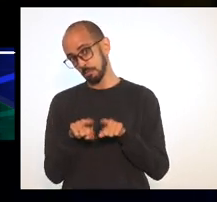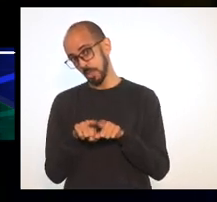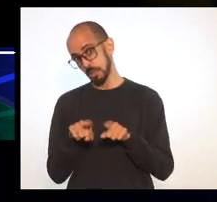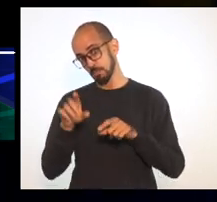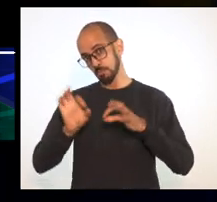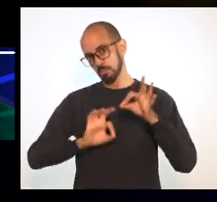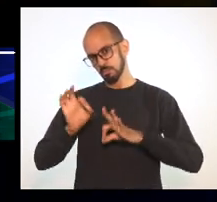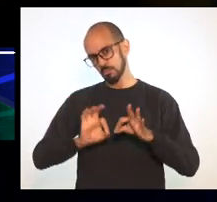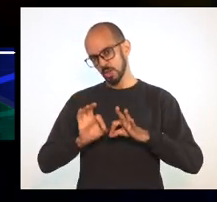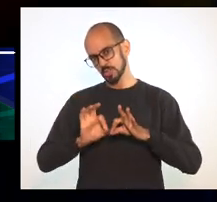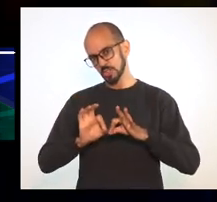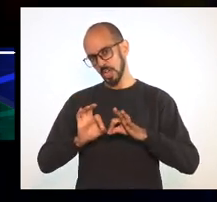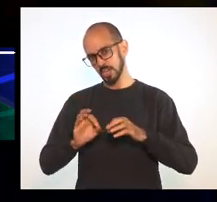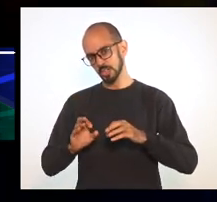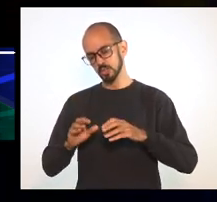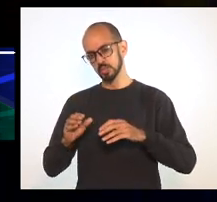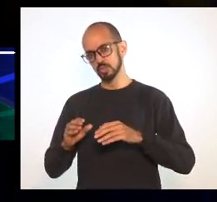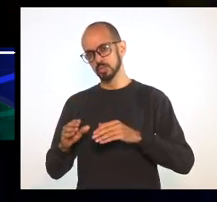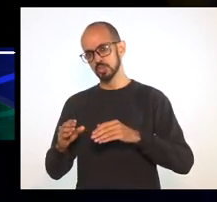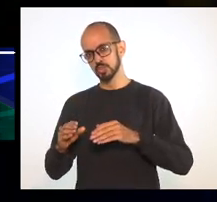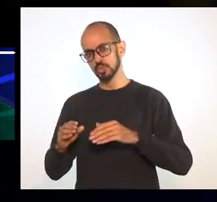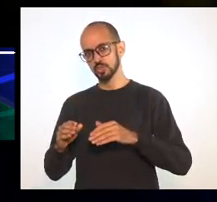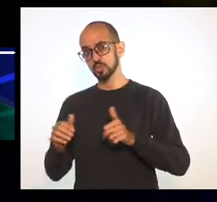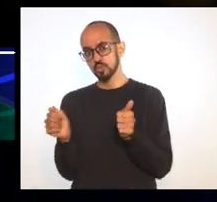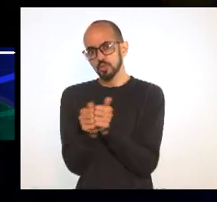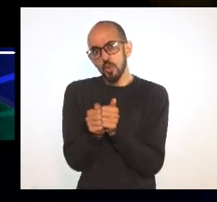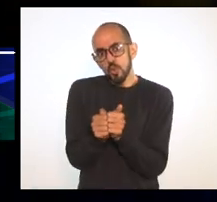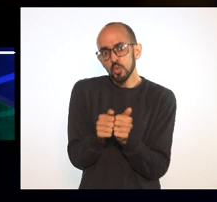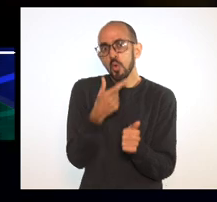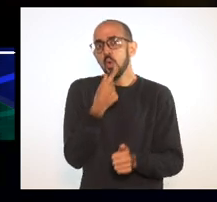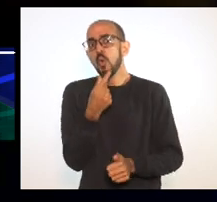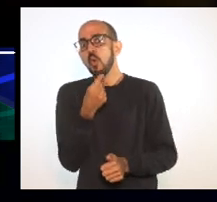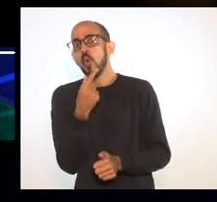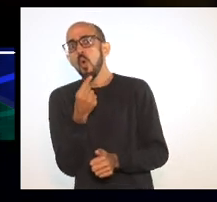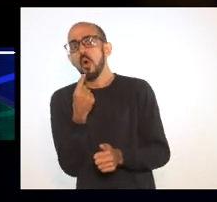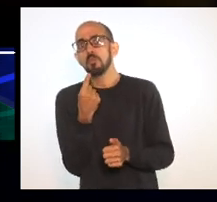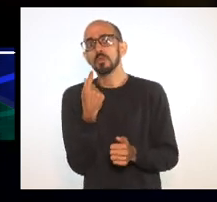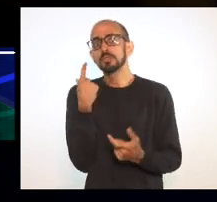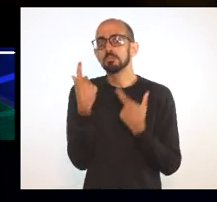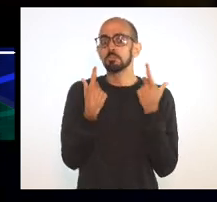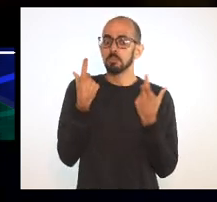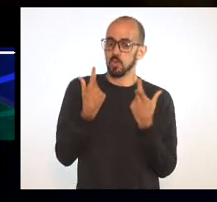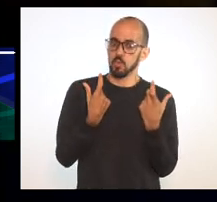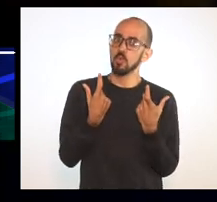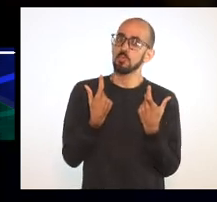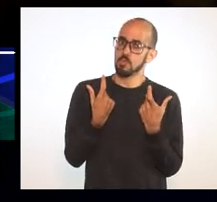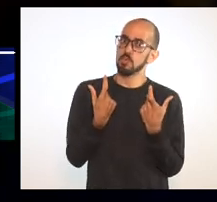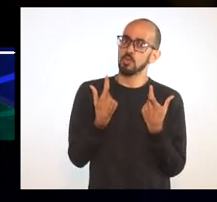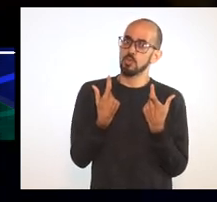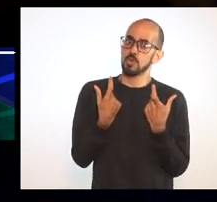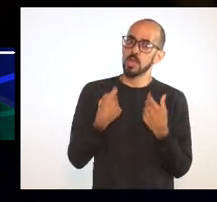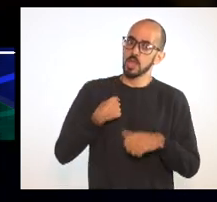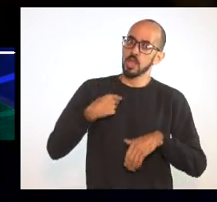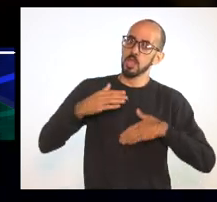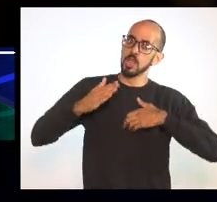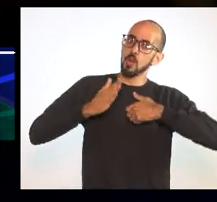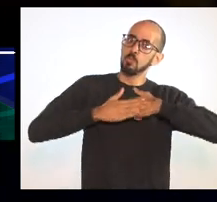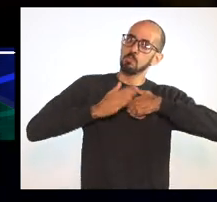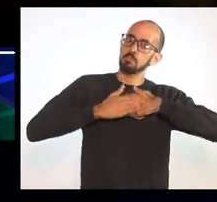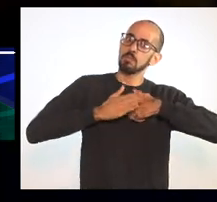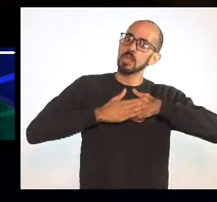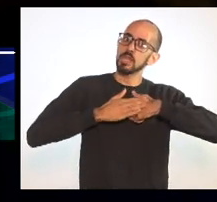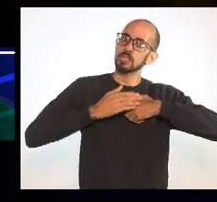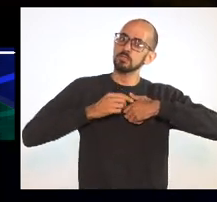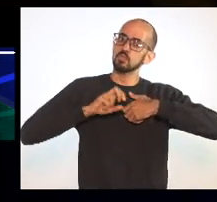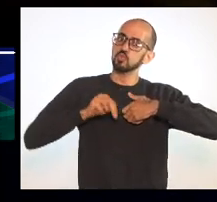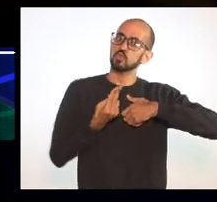de coautoria, alguns de coautoria de homens que se preocupam com essa pauta. Eu, por exemplo, me declaro um ecofeminista